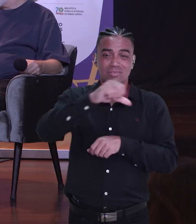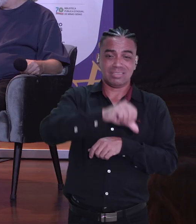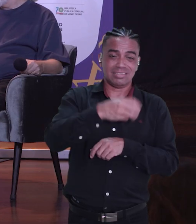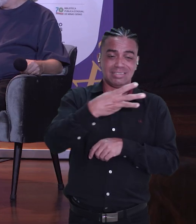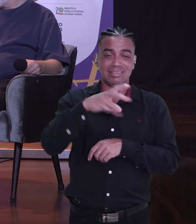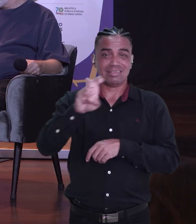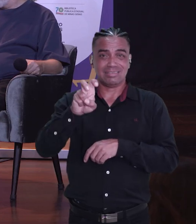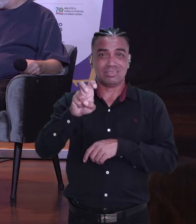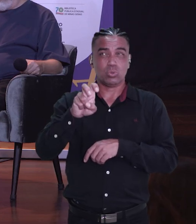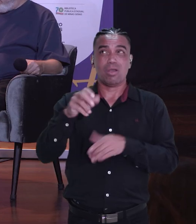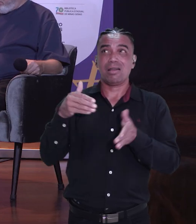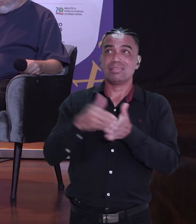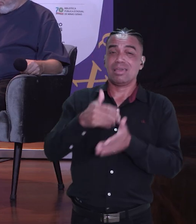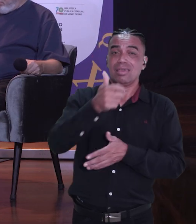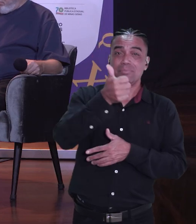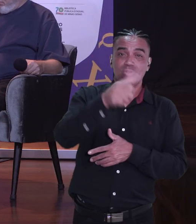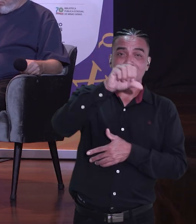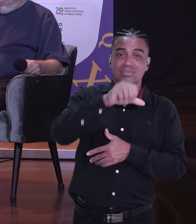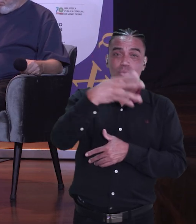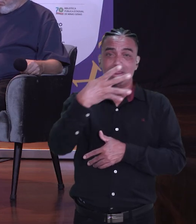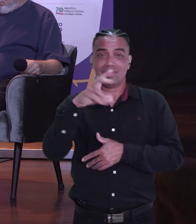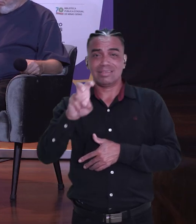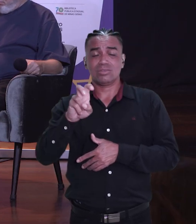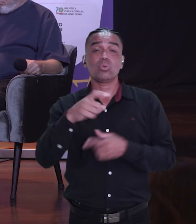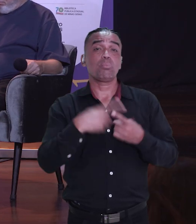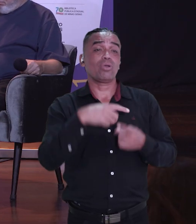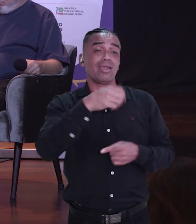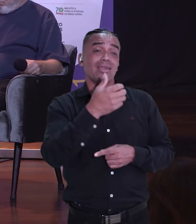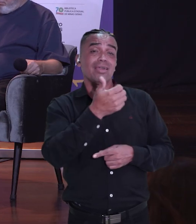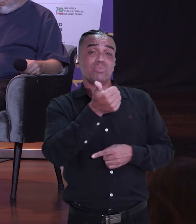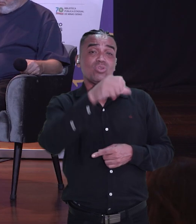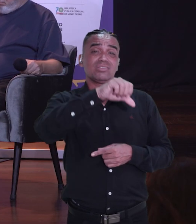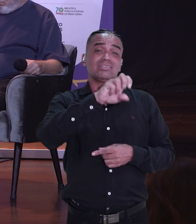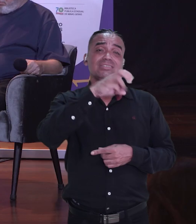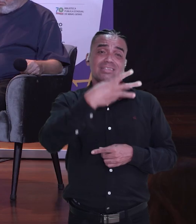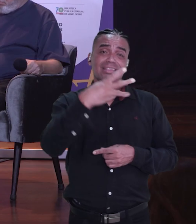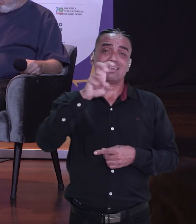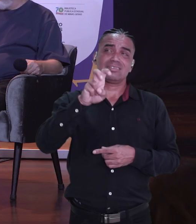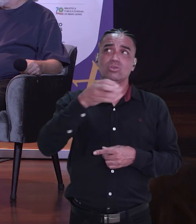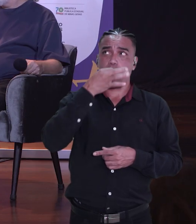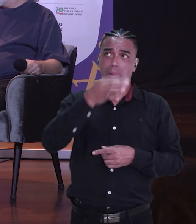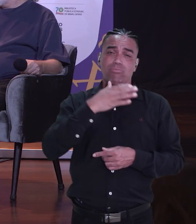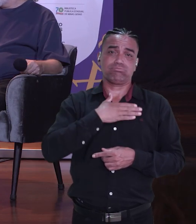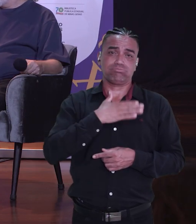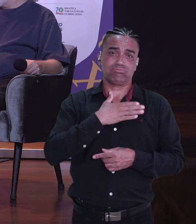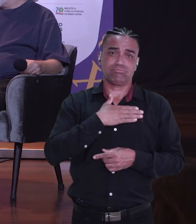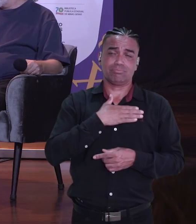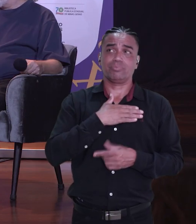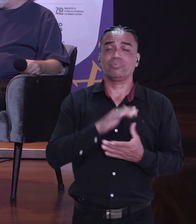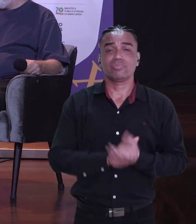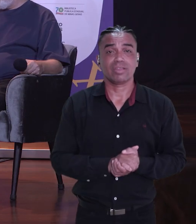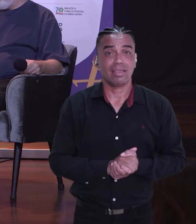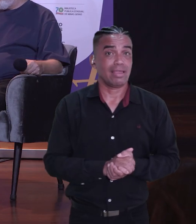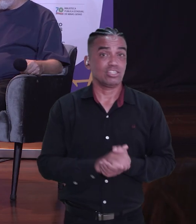passa de 1935 a 1945. Por que 35? Porque, na minha opinião, as